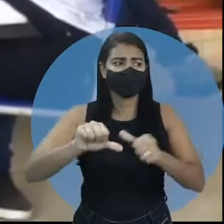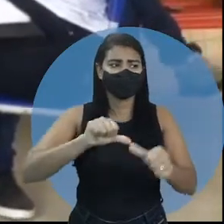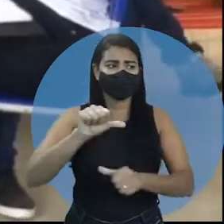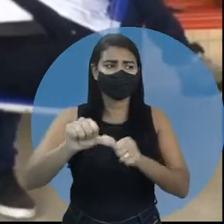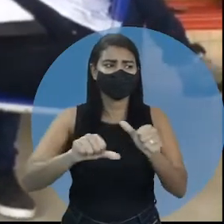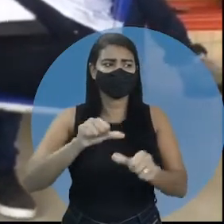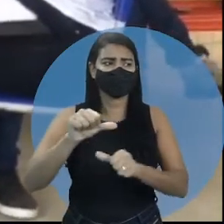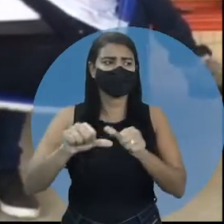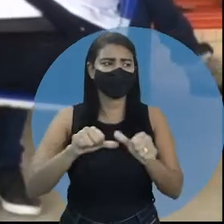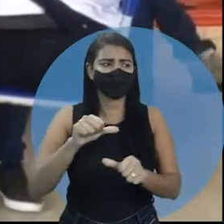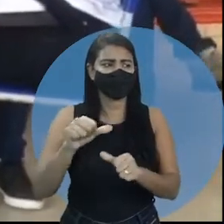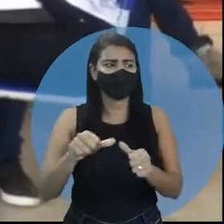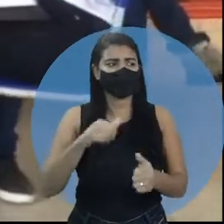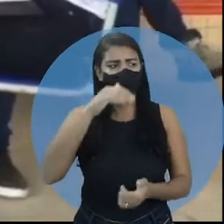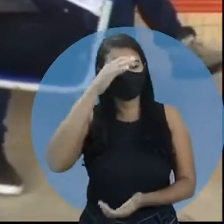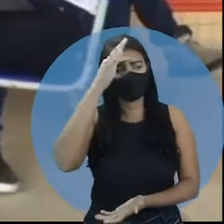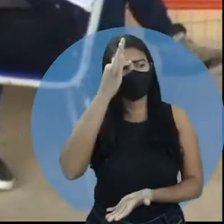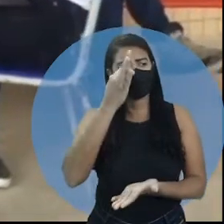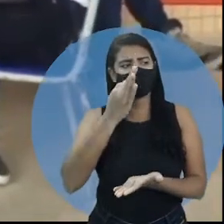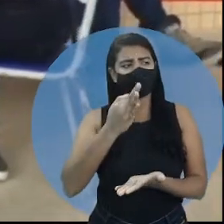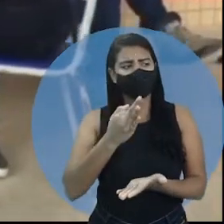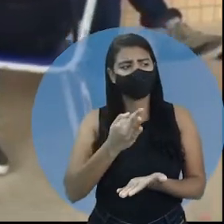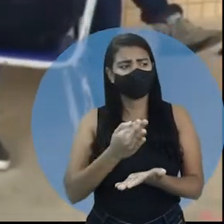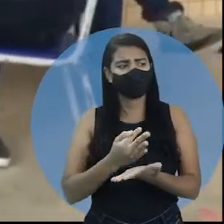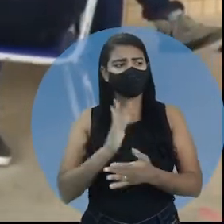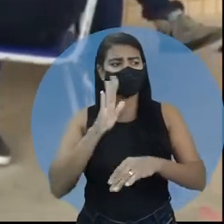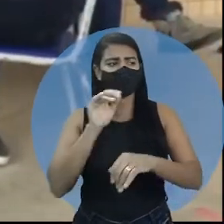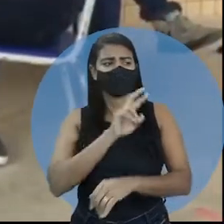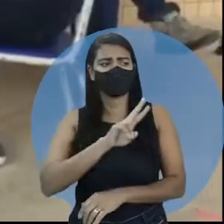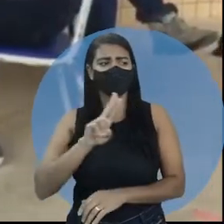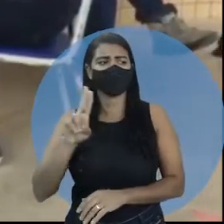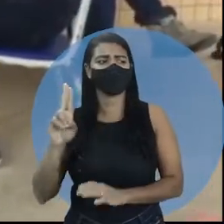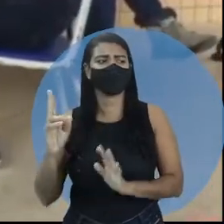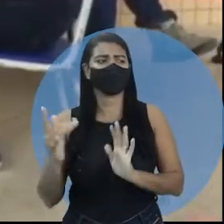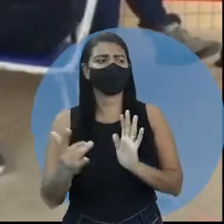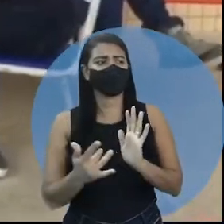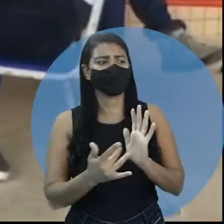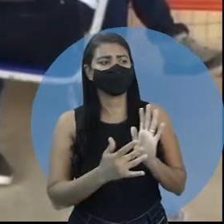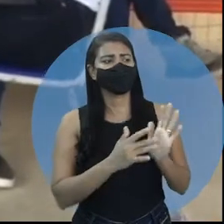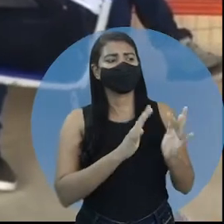Remove a minha pedra, me chama pelo